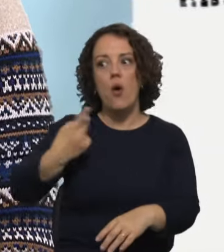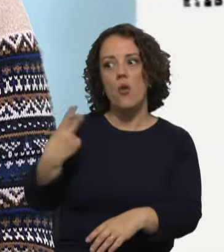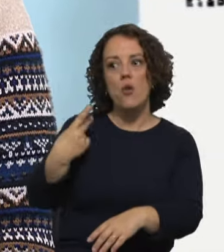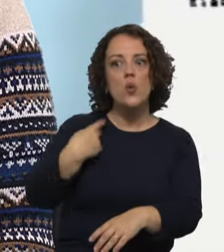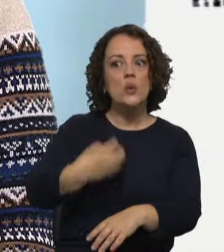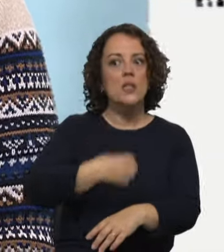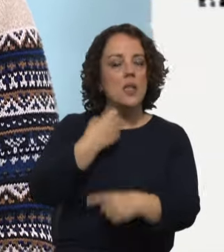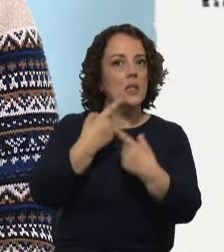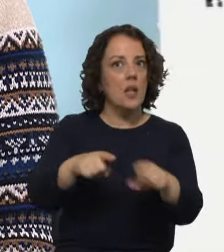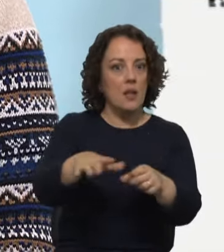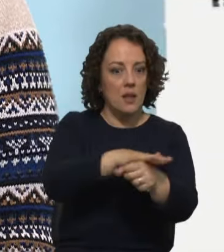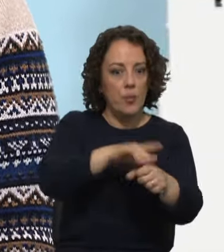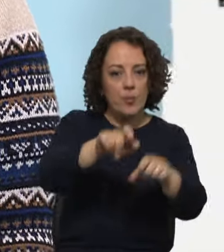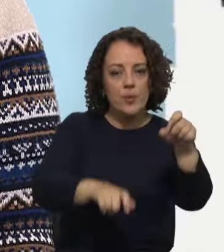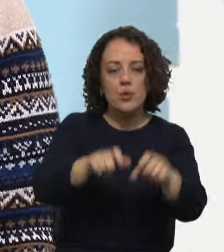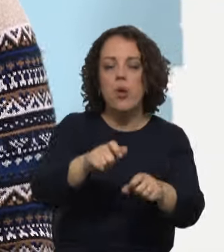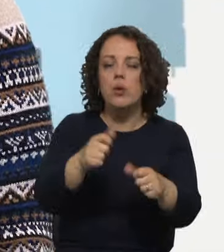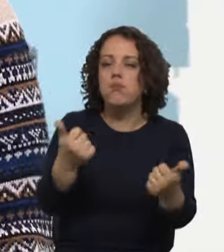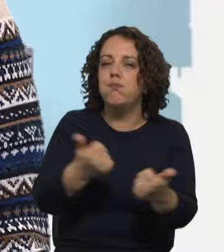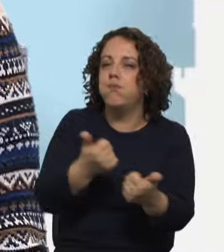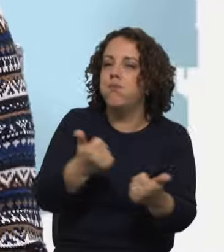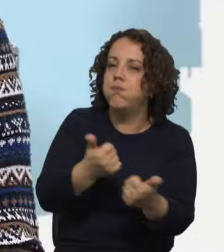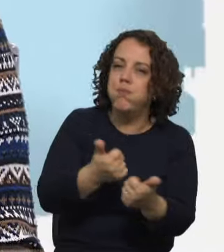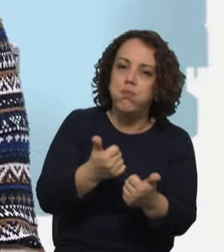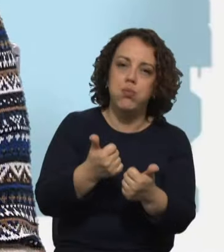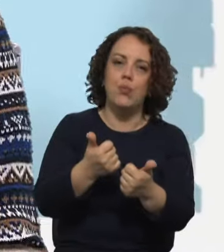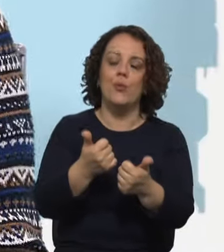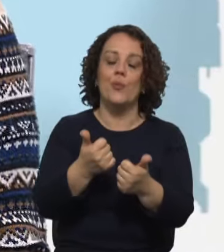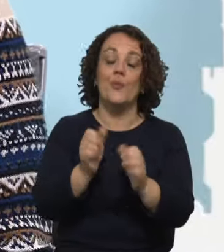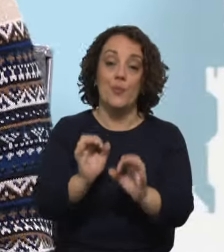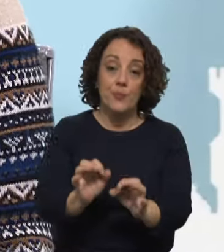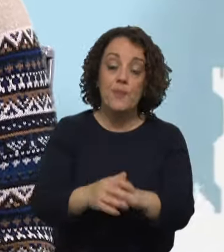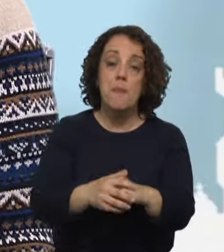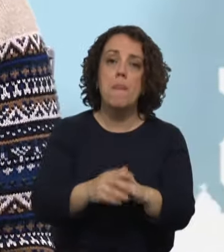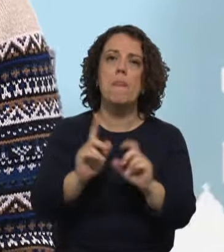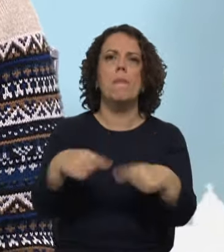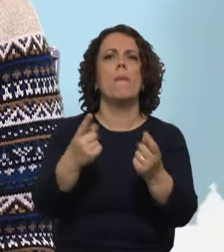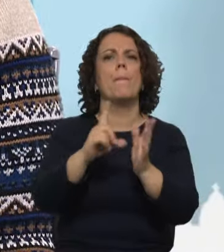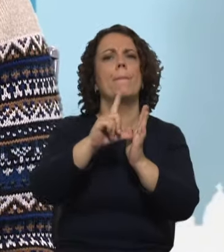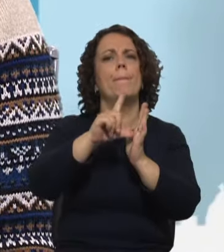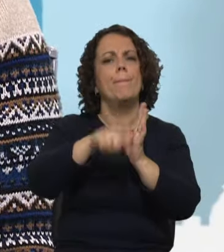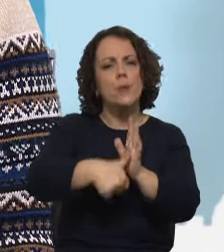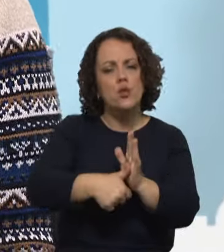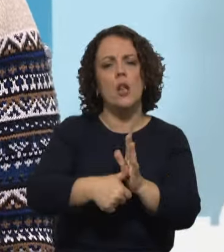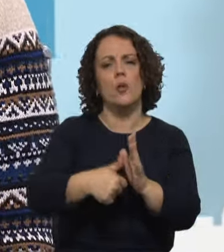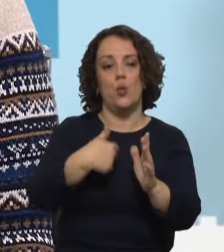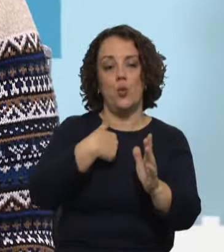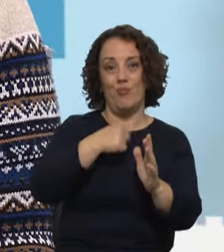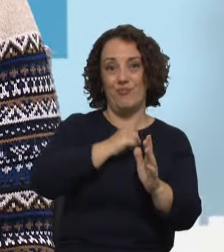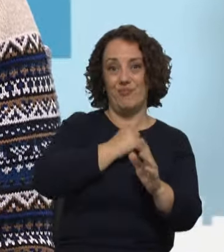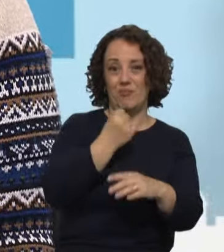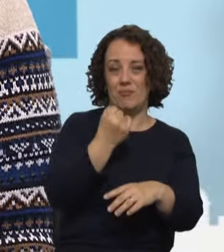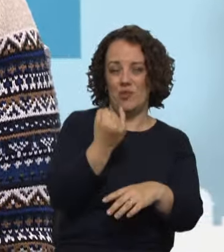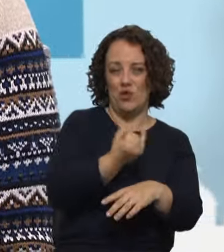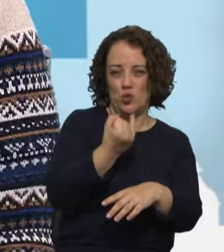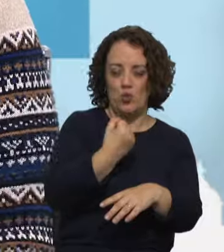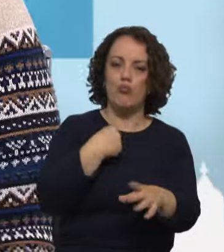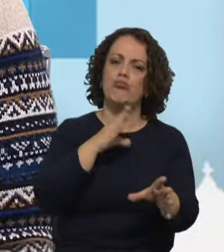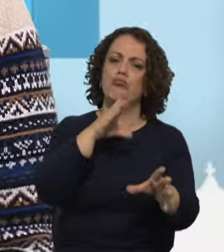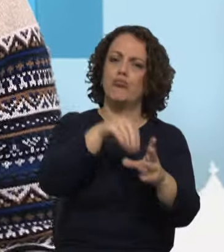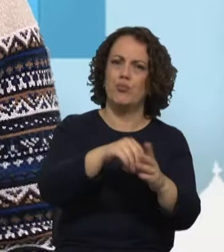generosidade muito grande e e e havia projetos que que eu integrei dos leigos que já tinham quase